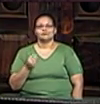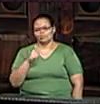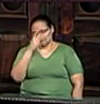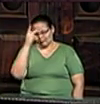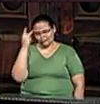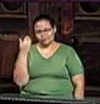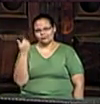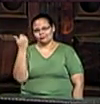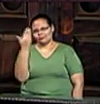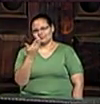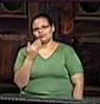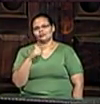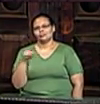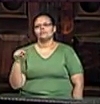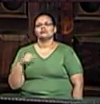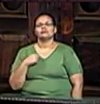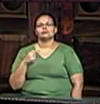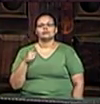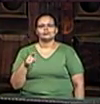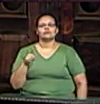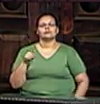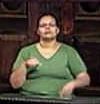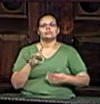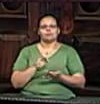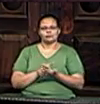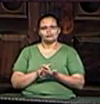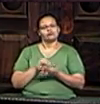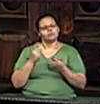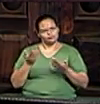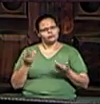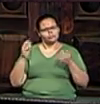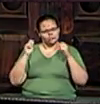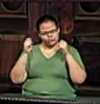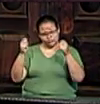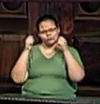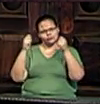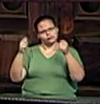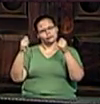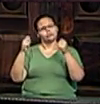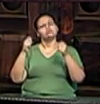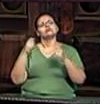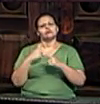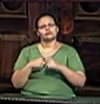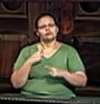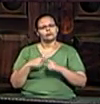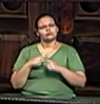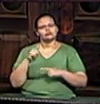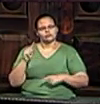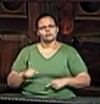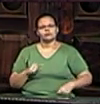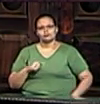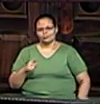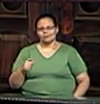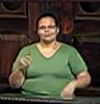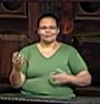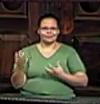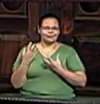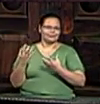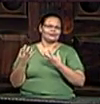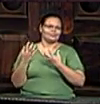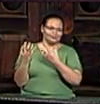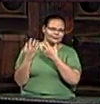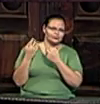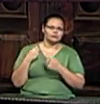essas pessoas aí fora estão legitimamente protestando porque elas são diretamente afetadas por